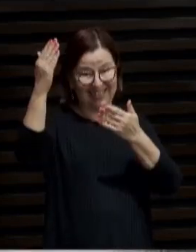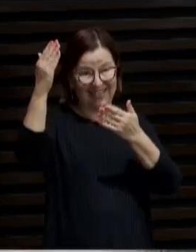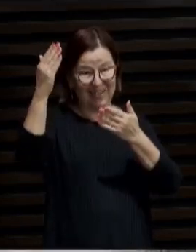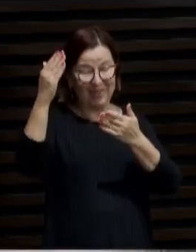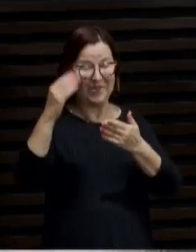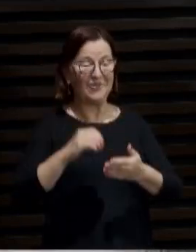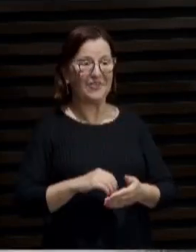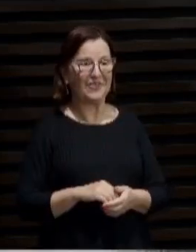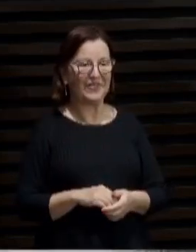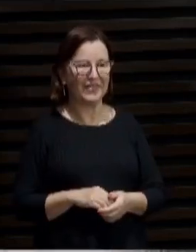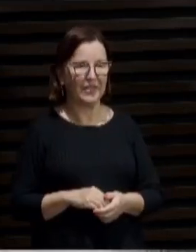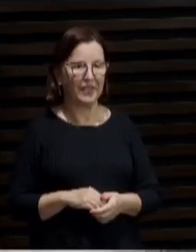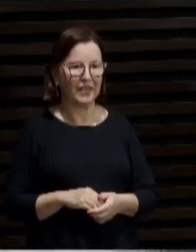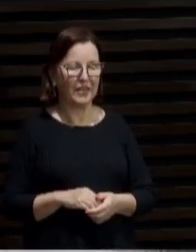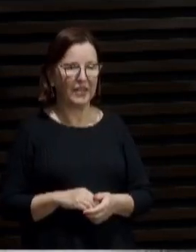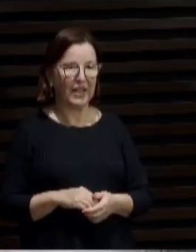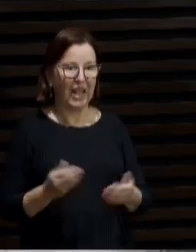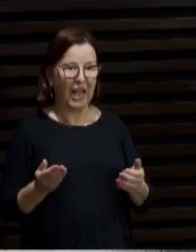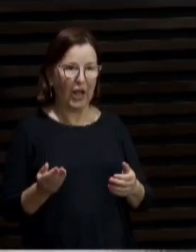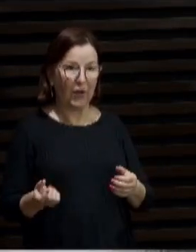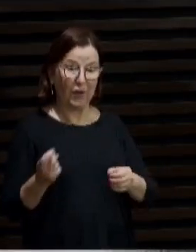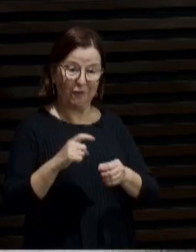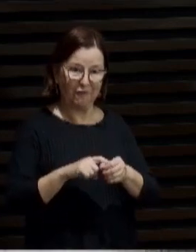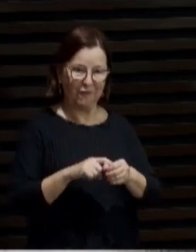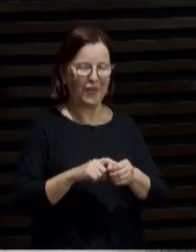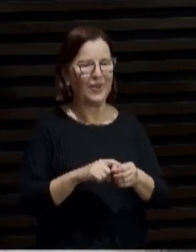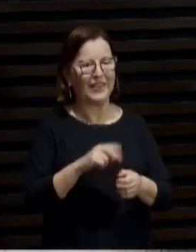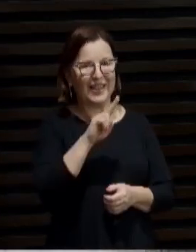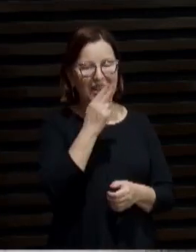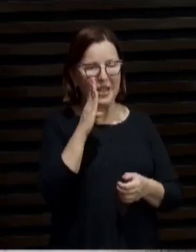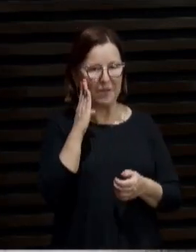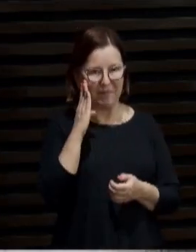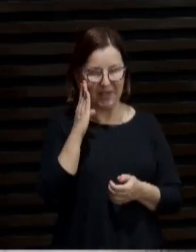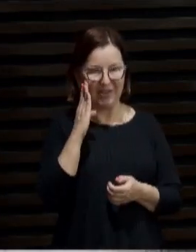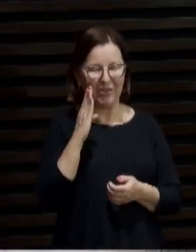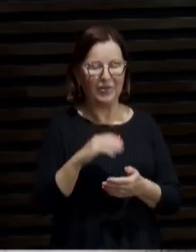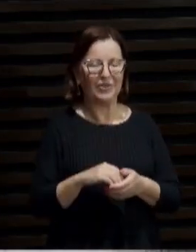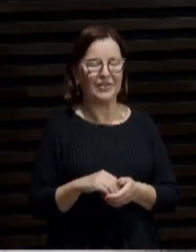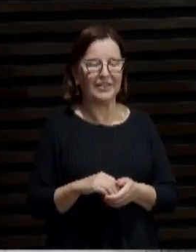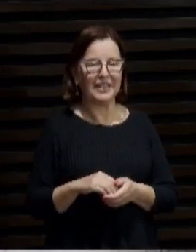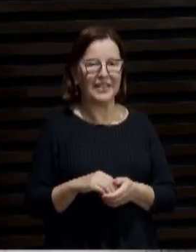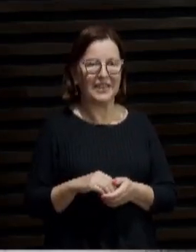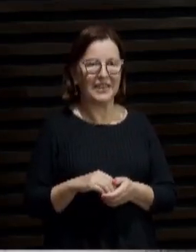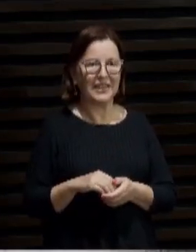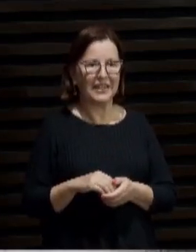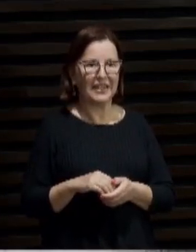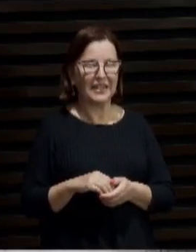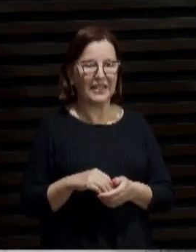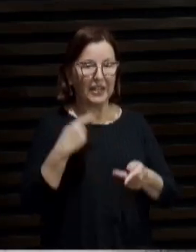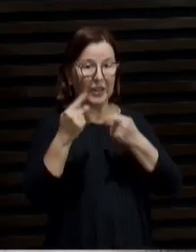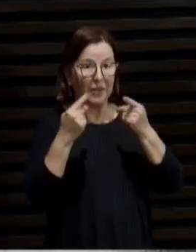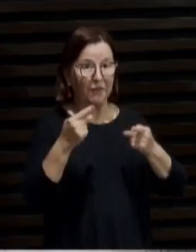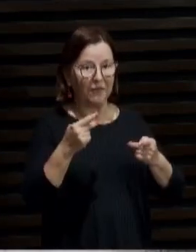para Hebreus, rapidamente, Hebreus 4,12, que eu havia dito lá no começo, que a espada,